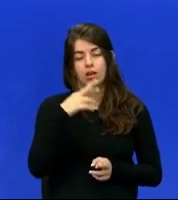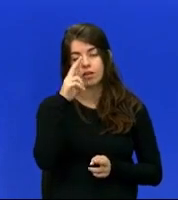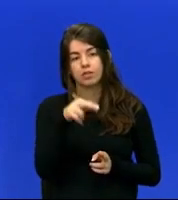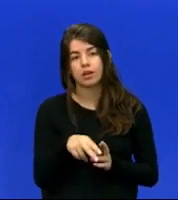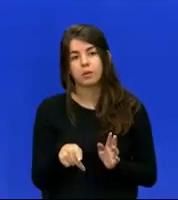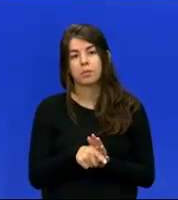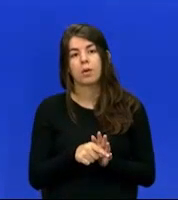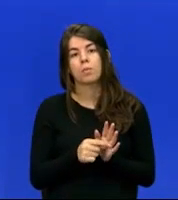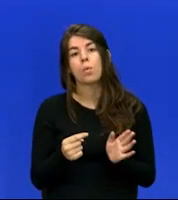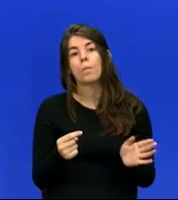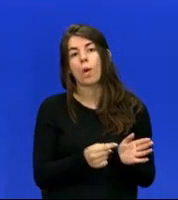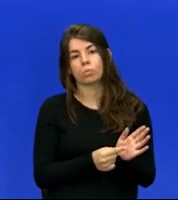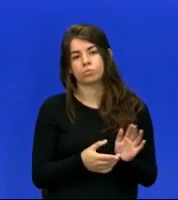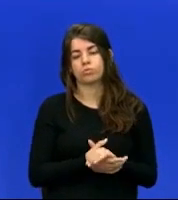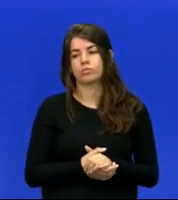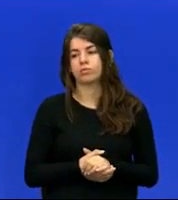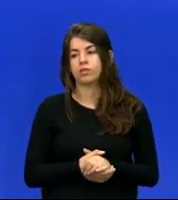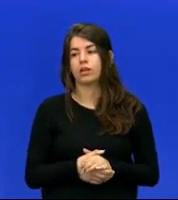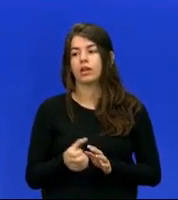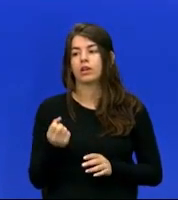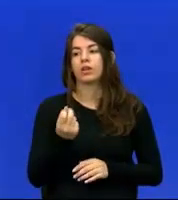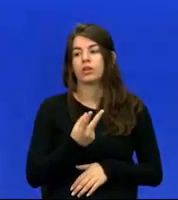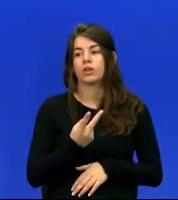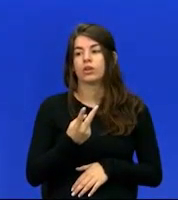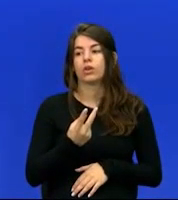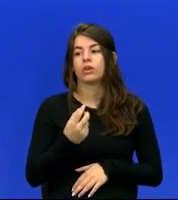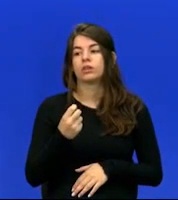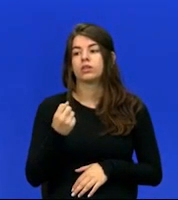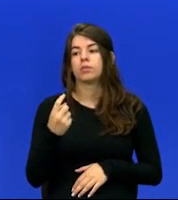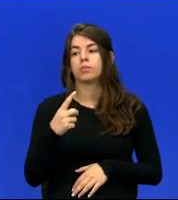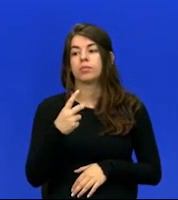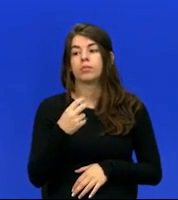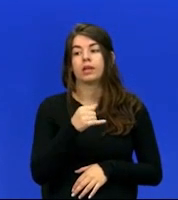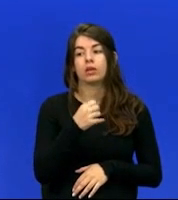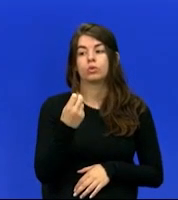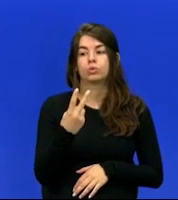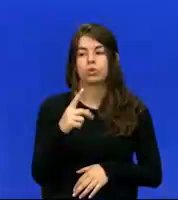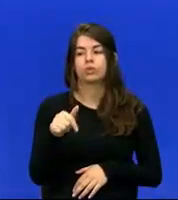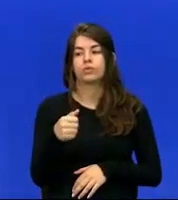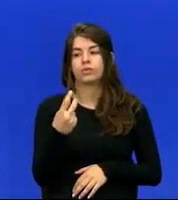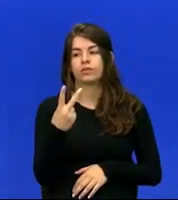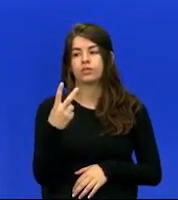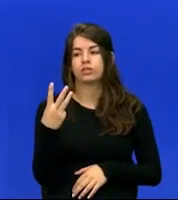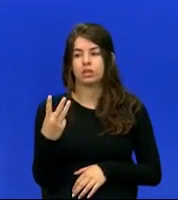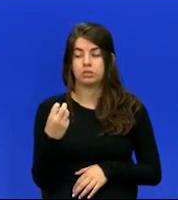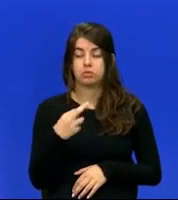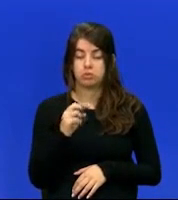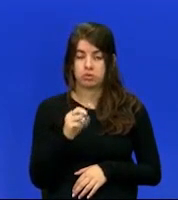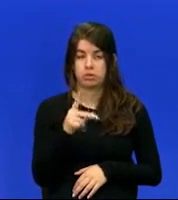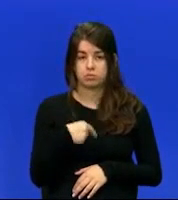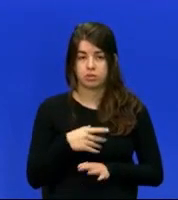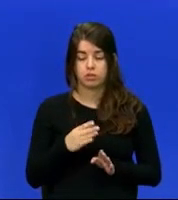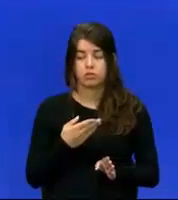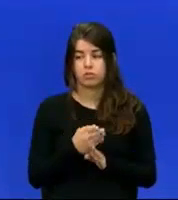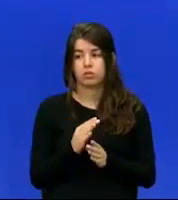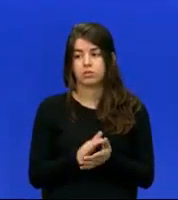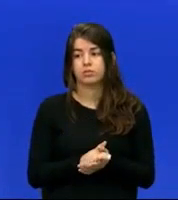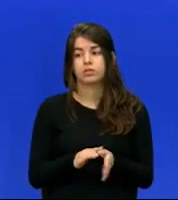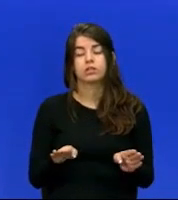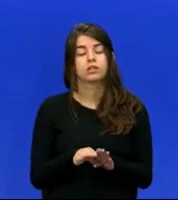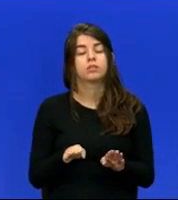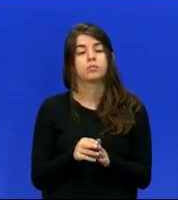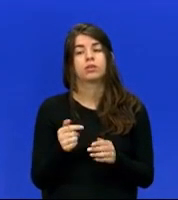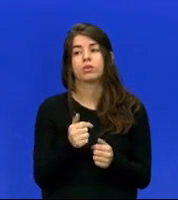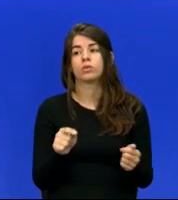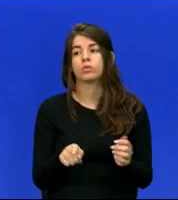referente a esse ponto, que é o menos 2,23. Ok? Da mesma forma, eu trabalho